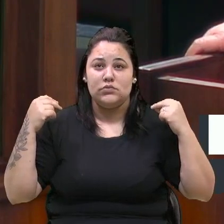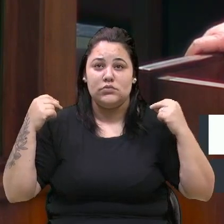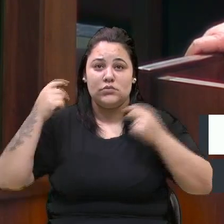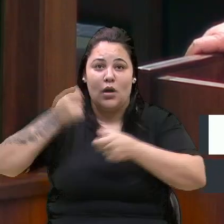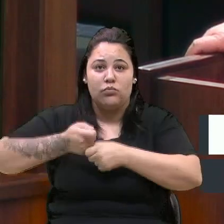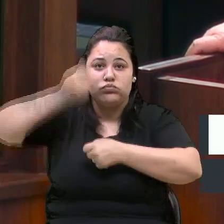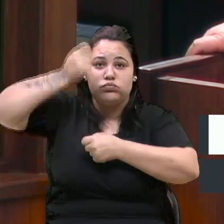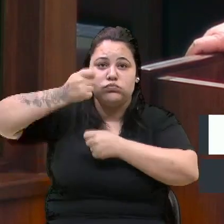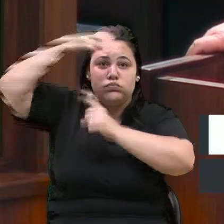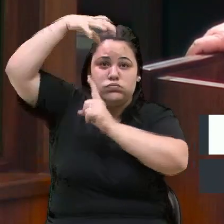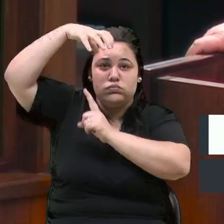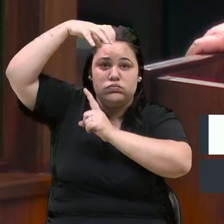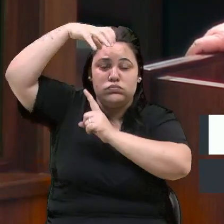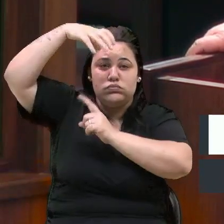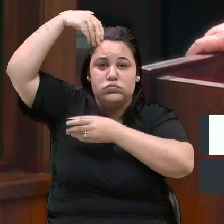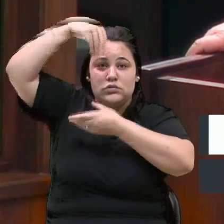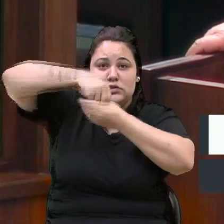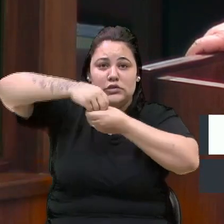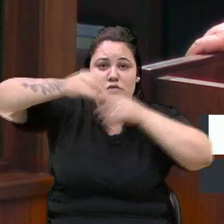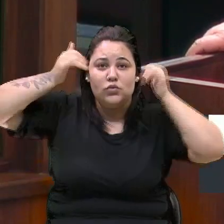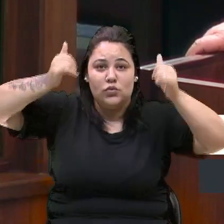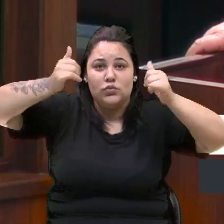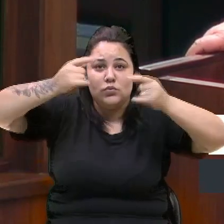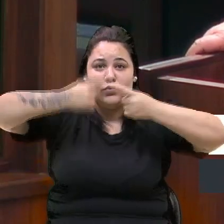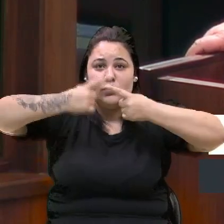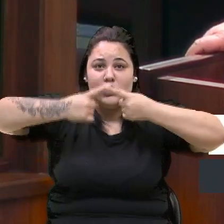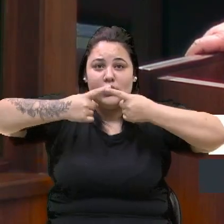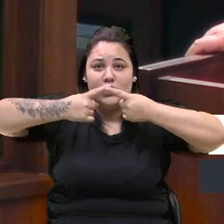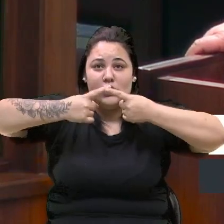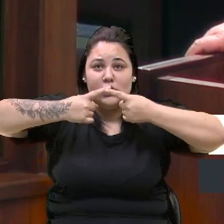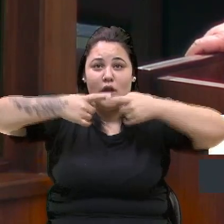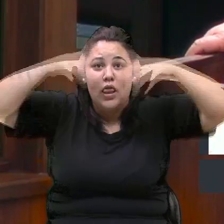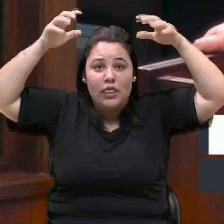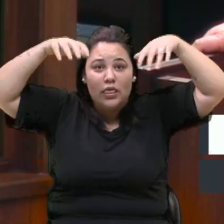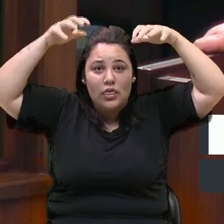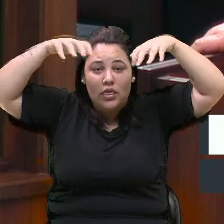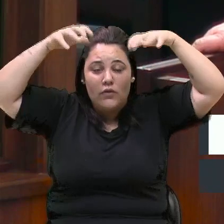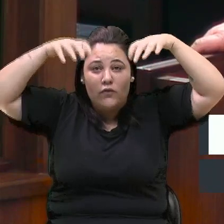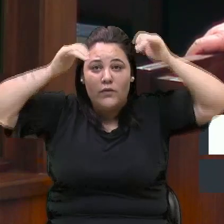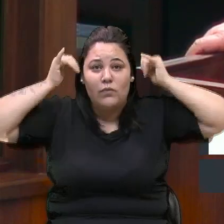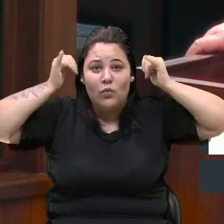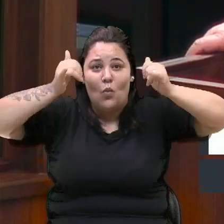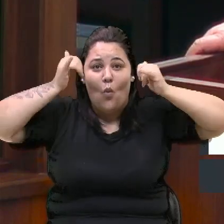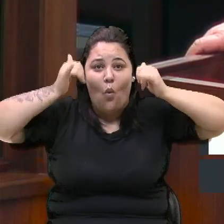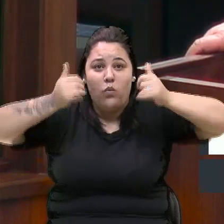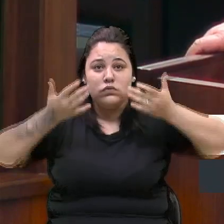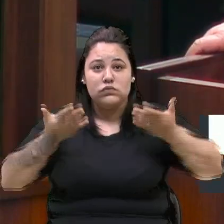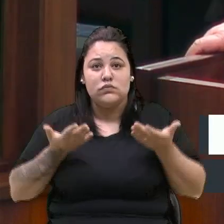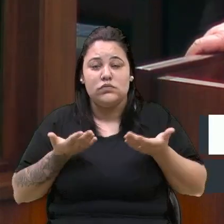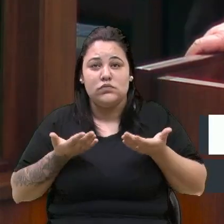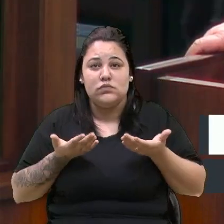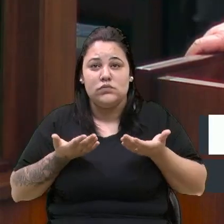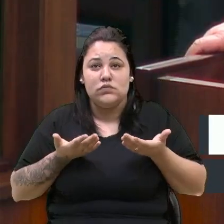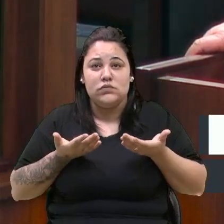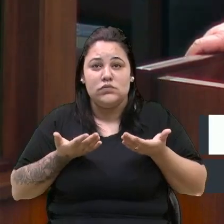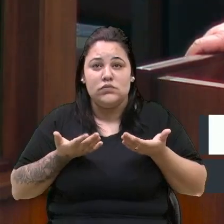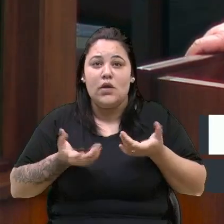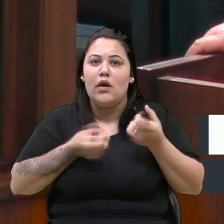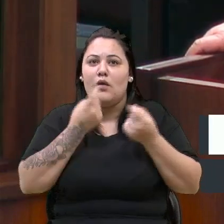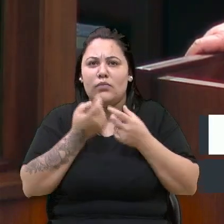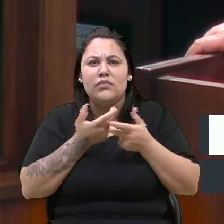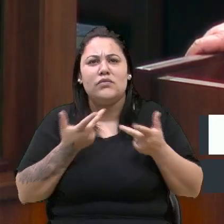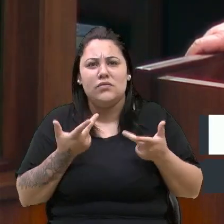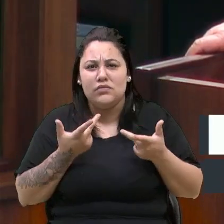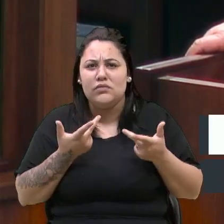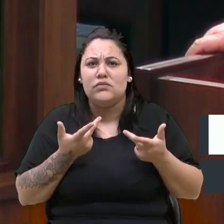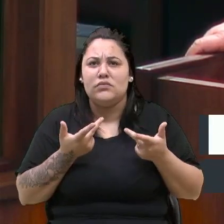porque a chuva estava demais dentro do ônibus. Então, algumas coisas a gente não